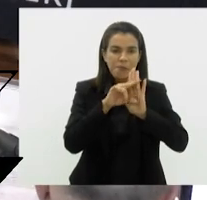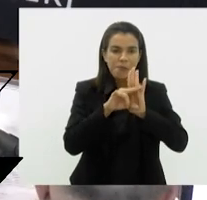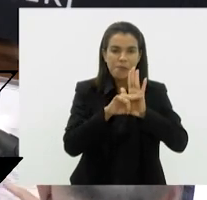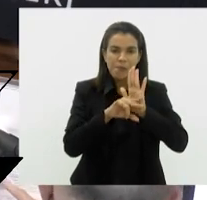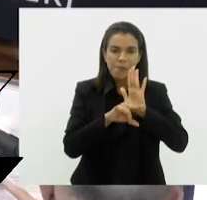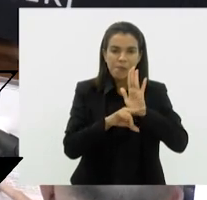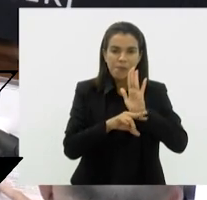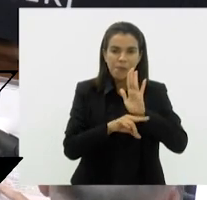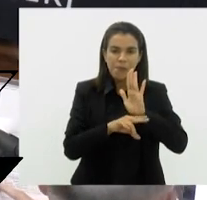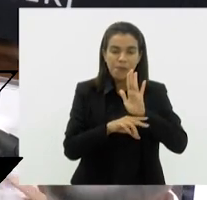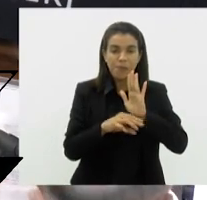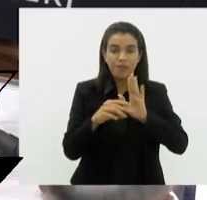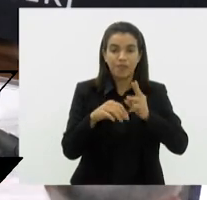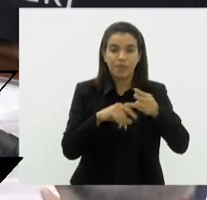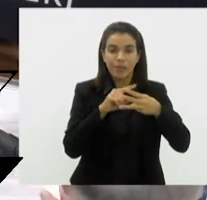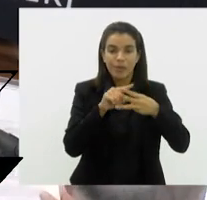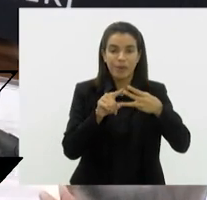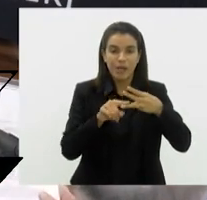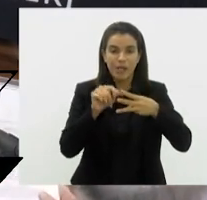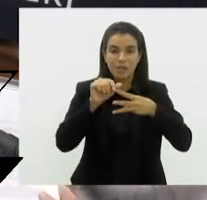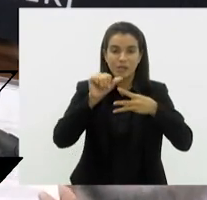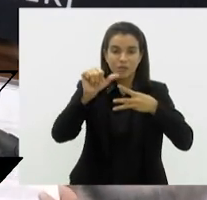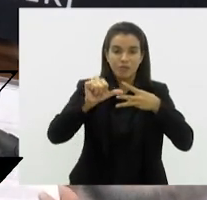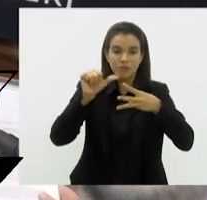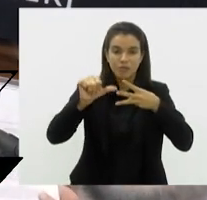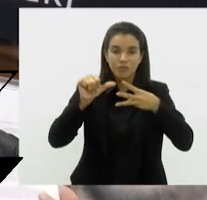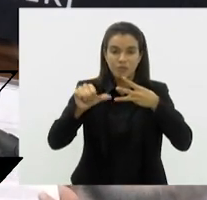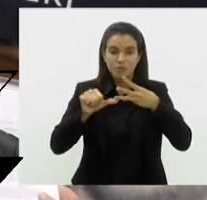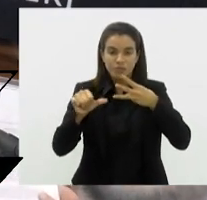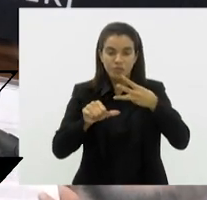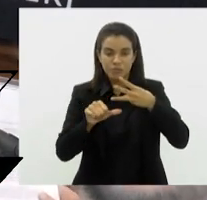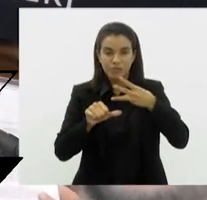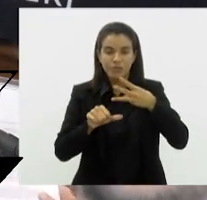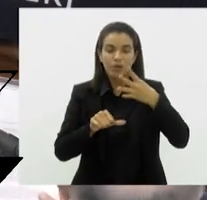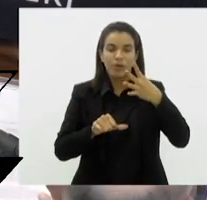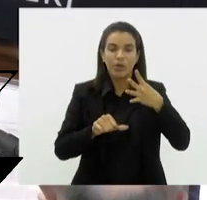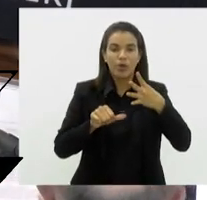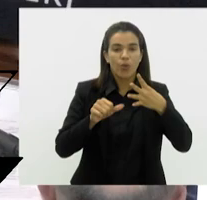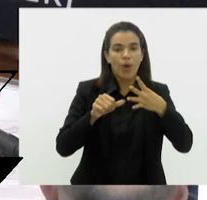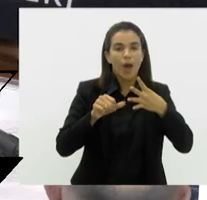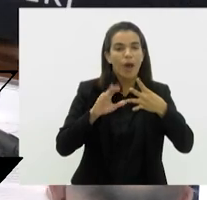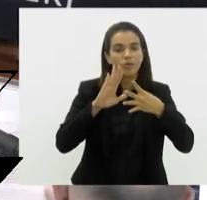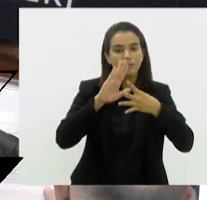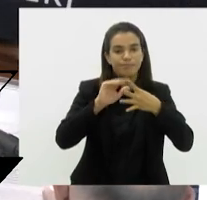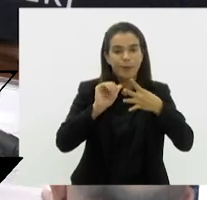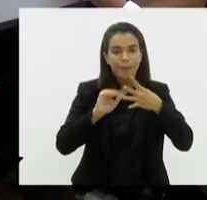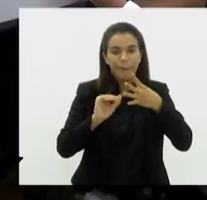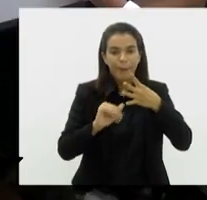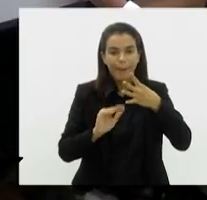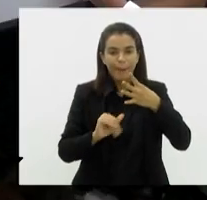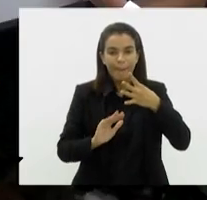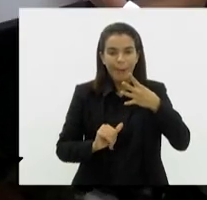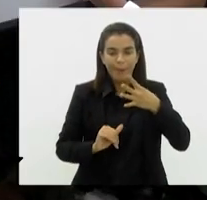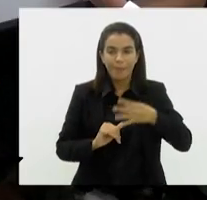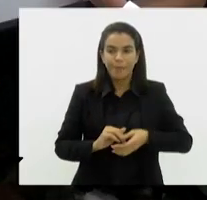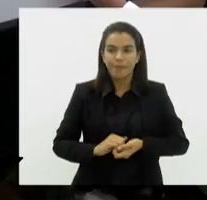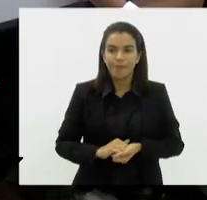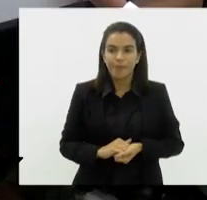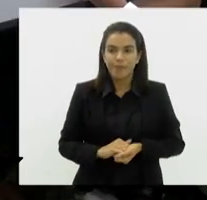são três modificativas e quatro supressivas. Mas, só uma, assim, a emenda